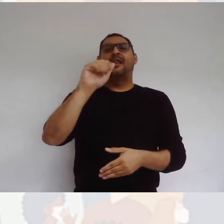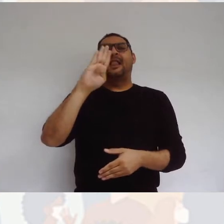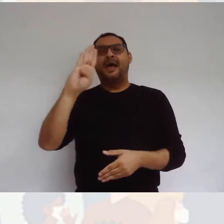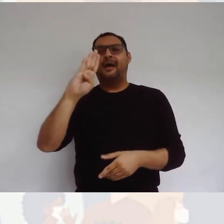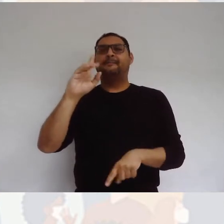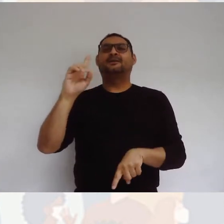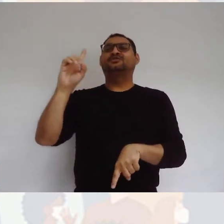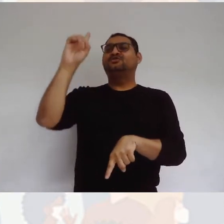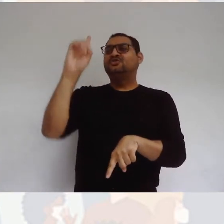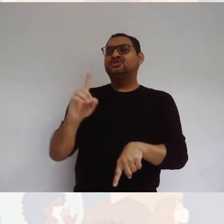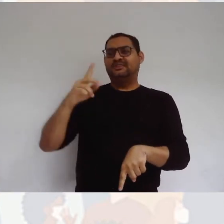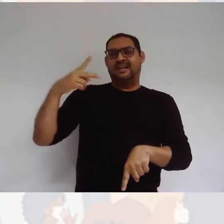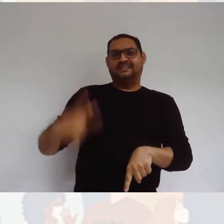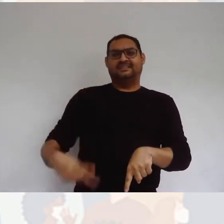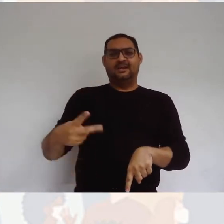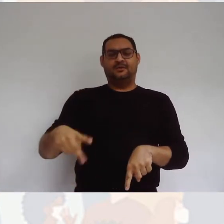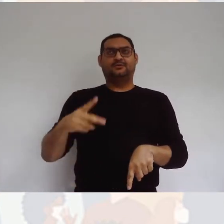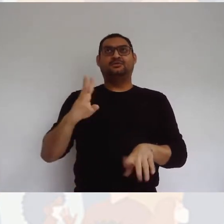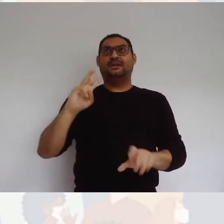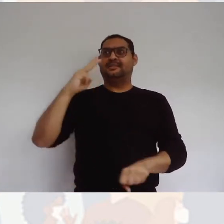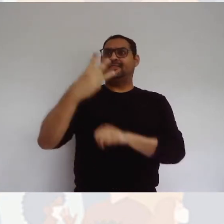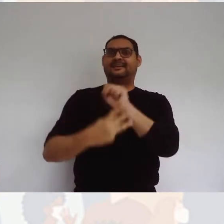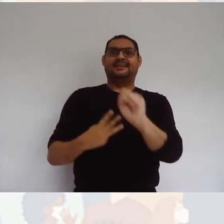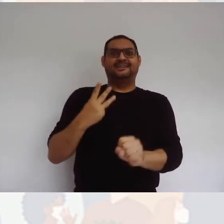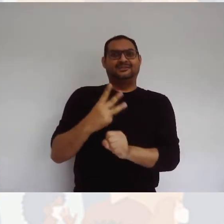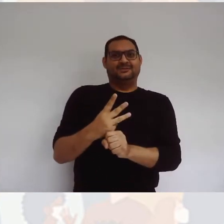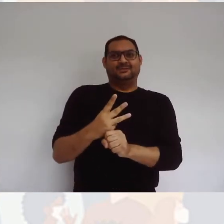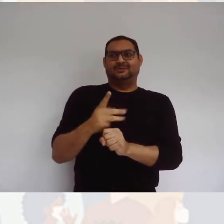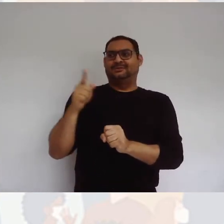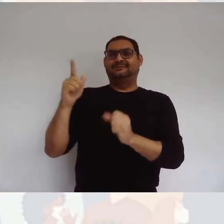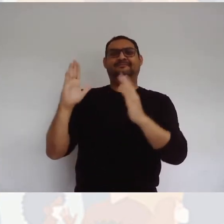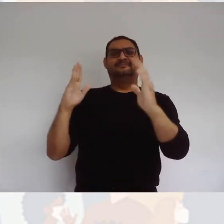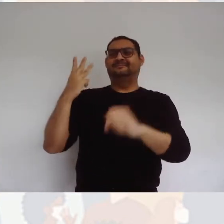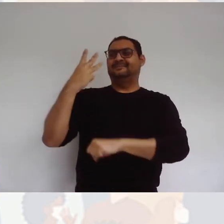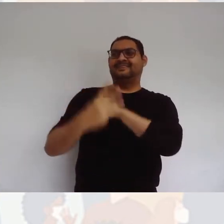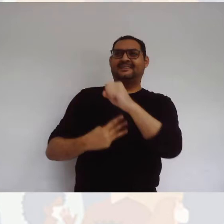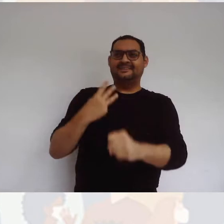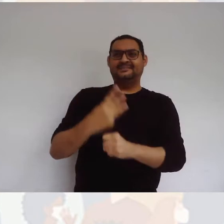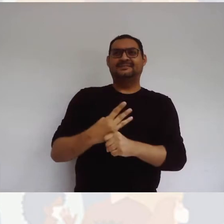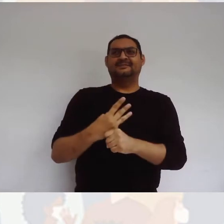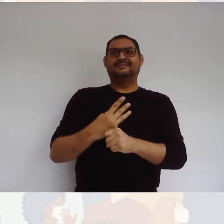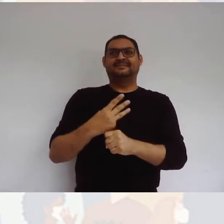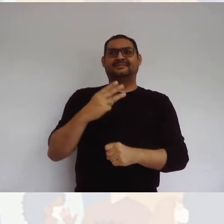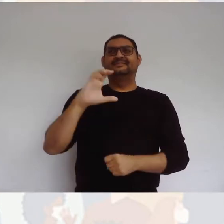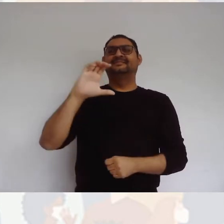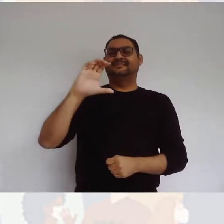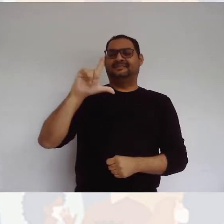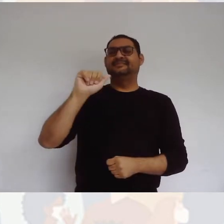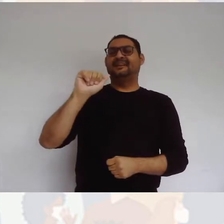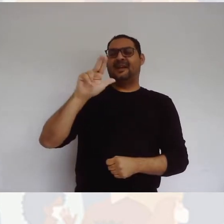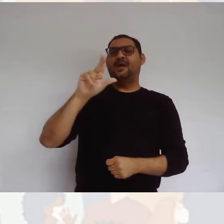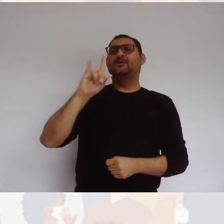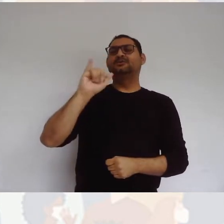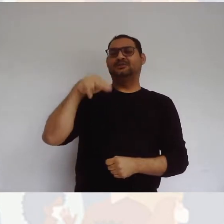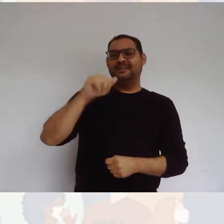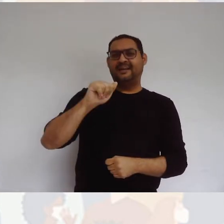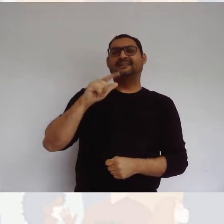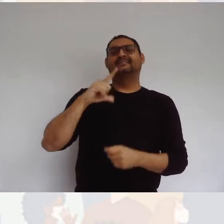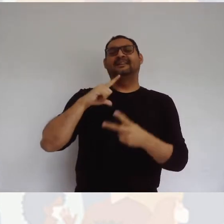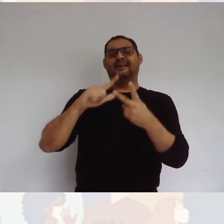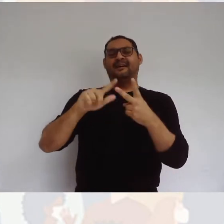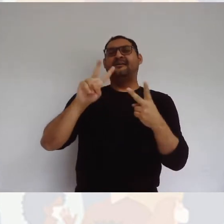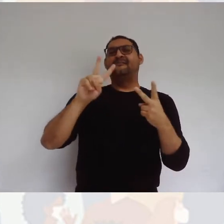direção da LAB nesse triênio, né? A Claudiana, a